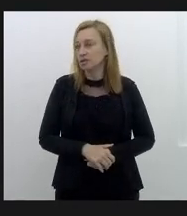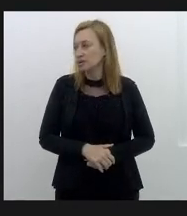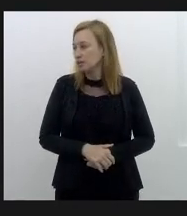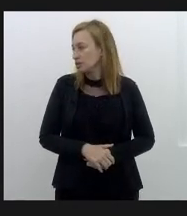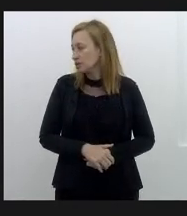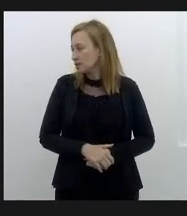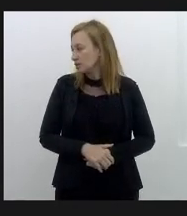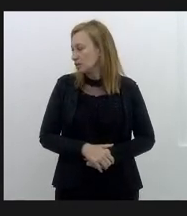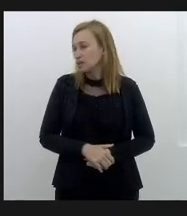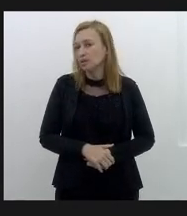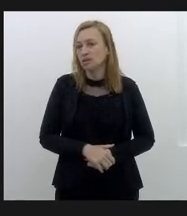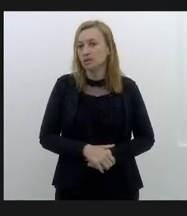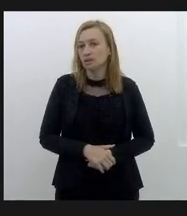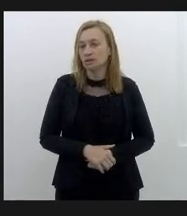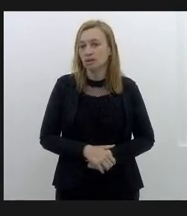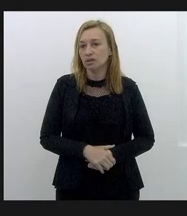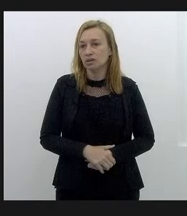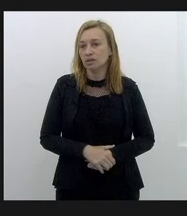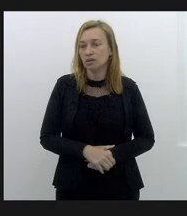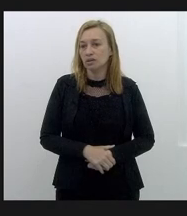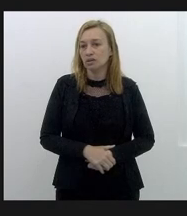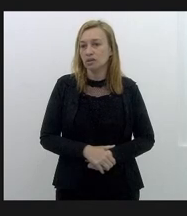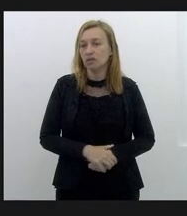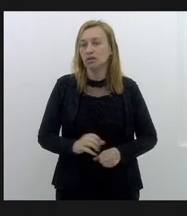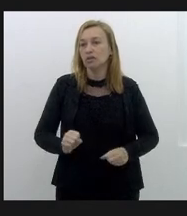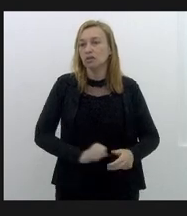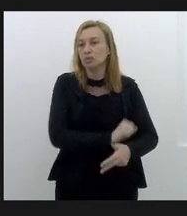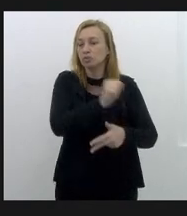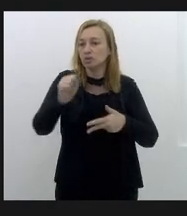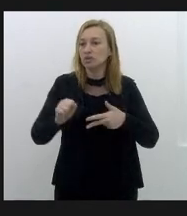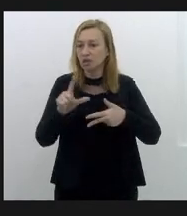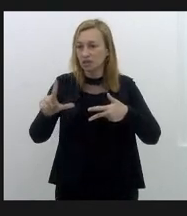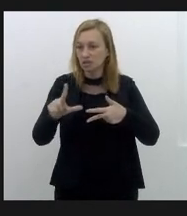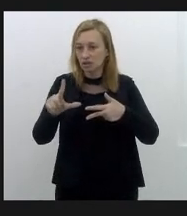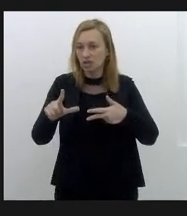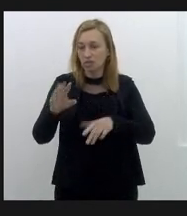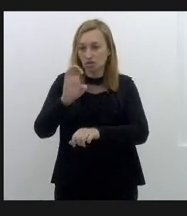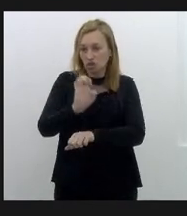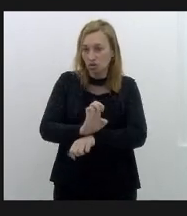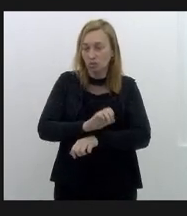do Poder Legislativo estadual